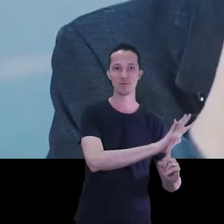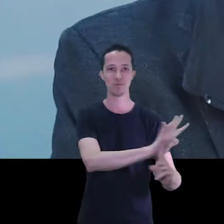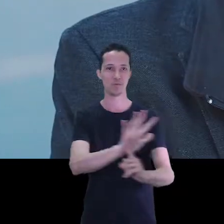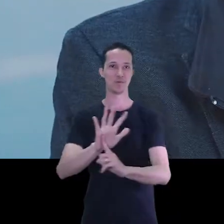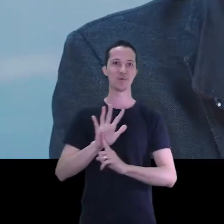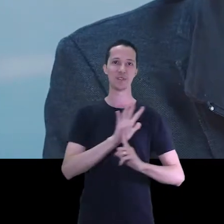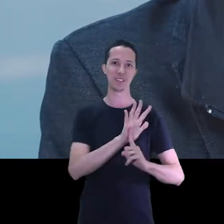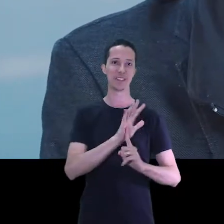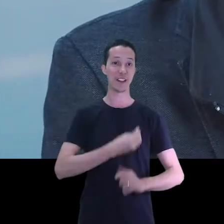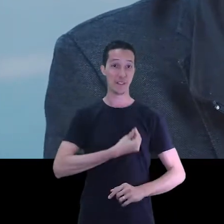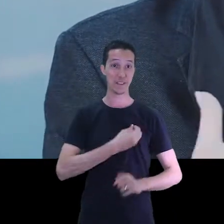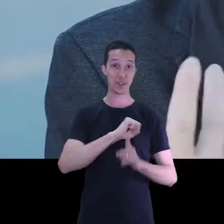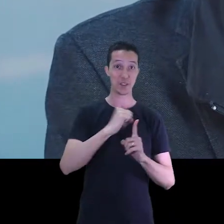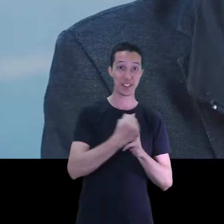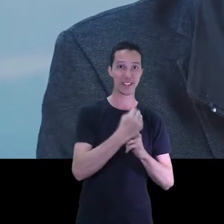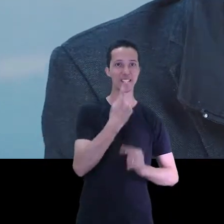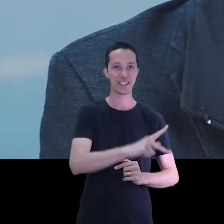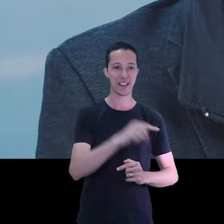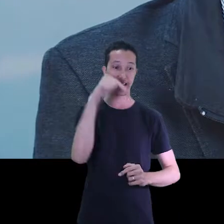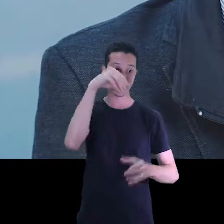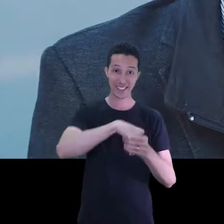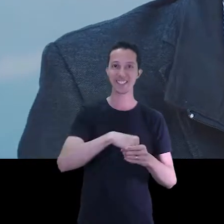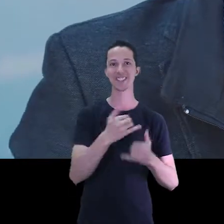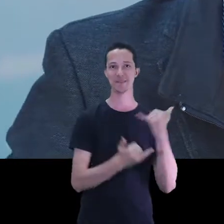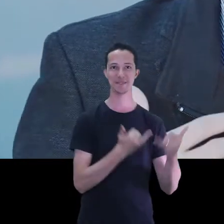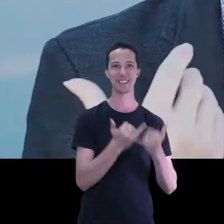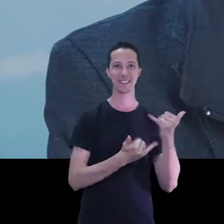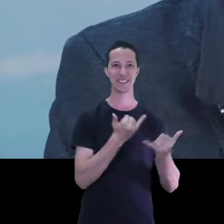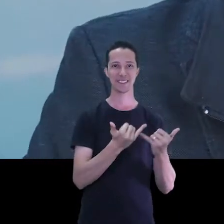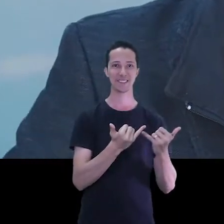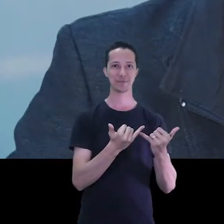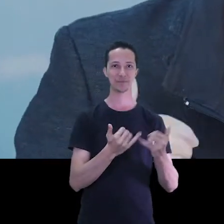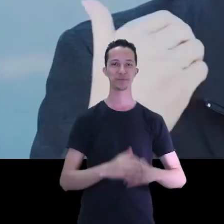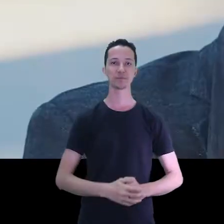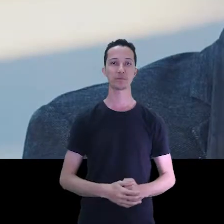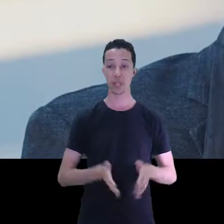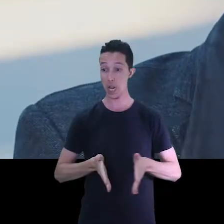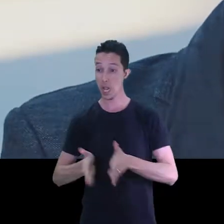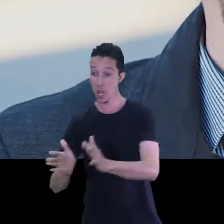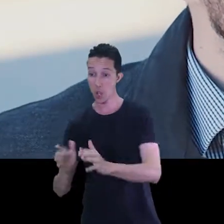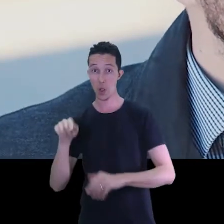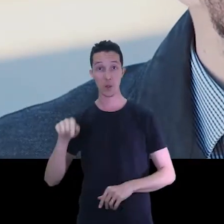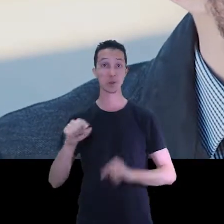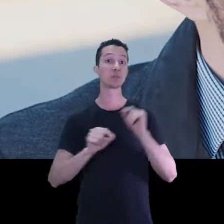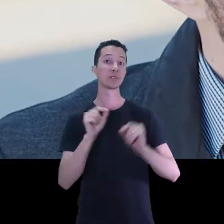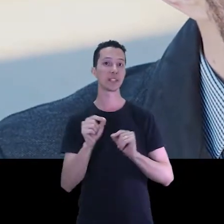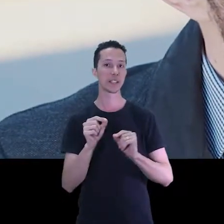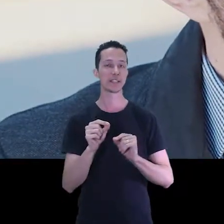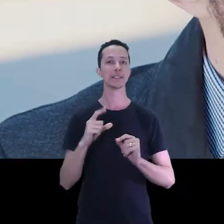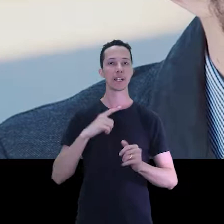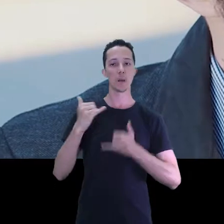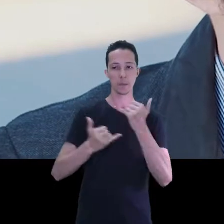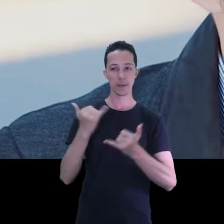social, exercita a vida societária dentro do jogo, representando papéis, desafiando. E a outra dimensão é a dimensão